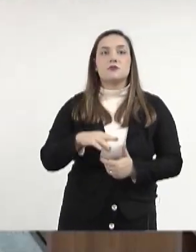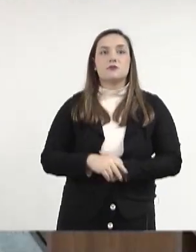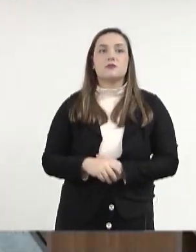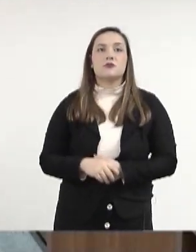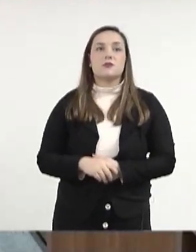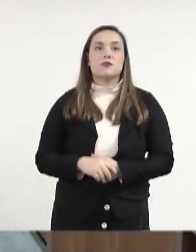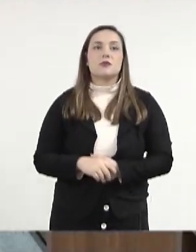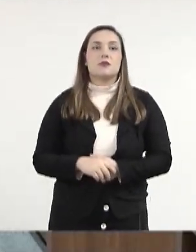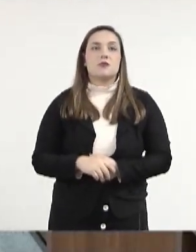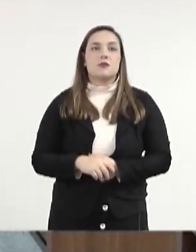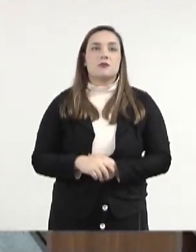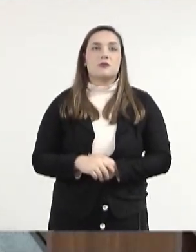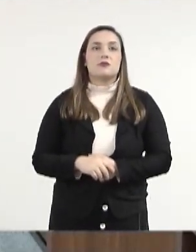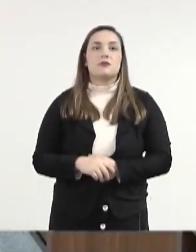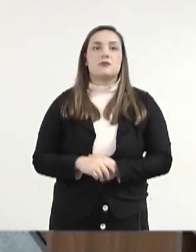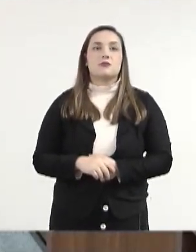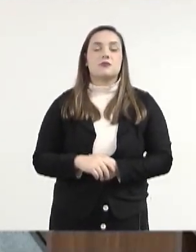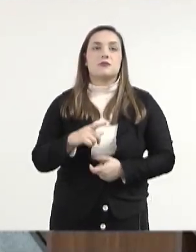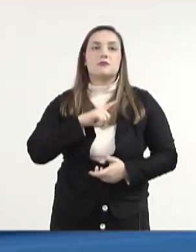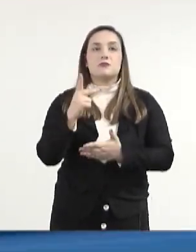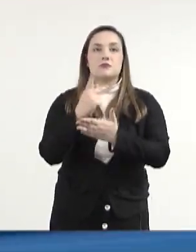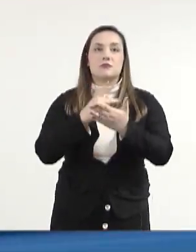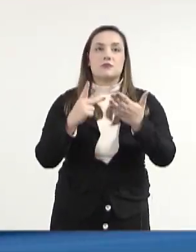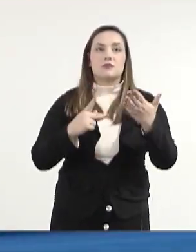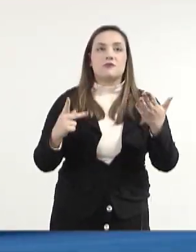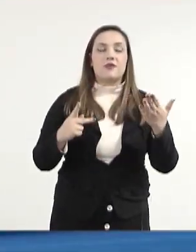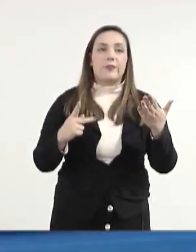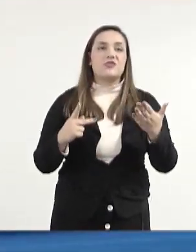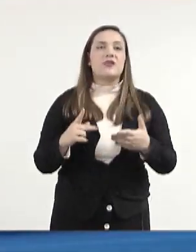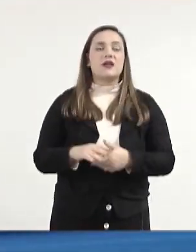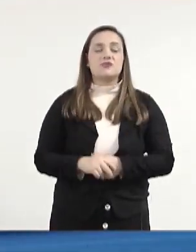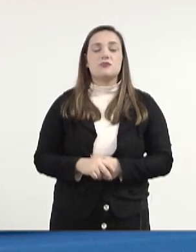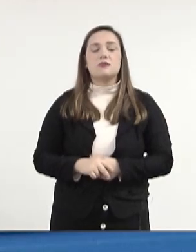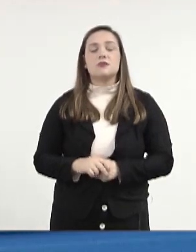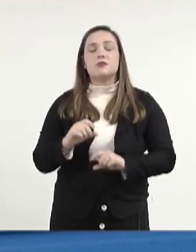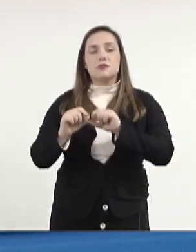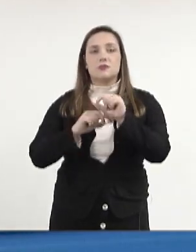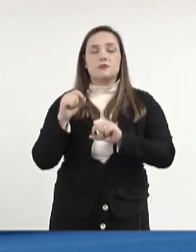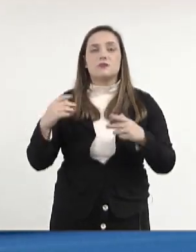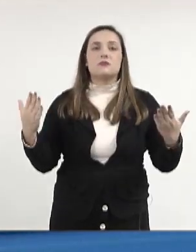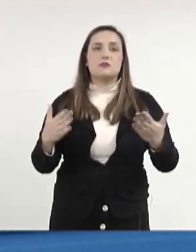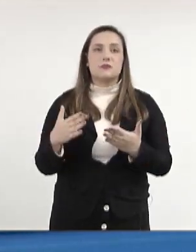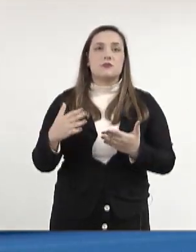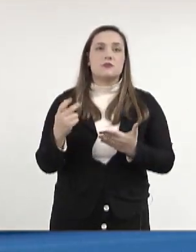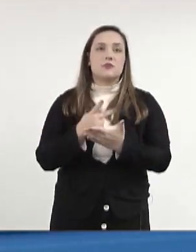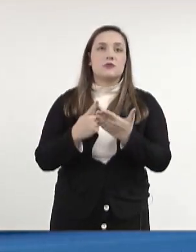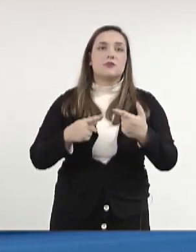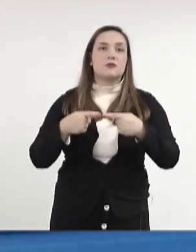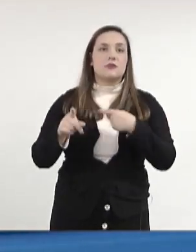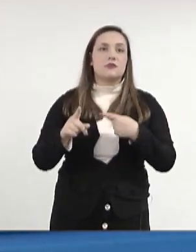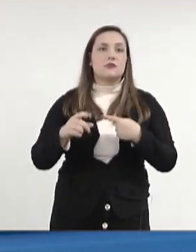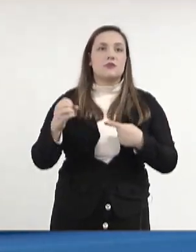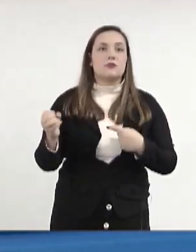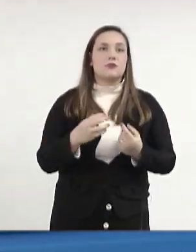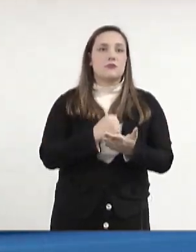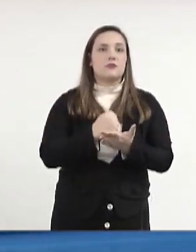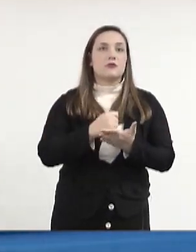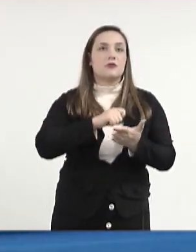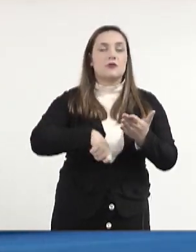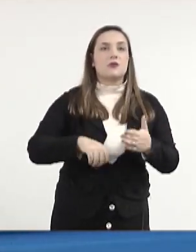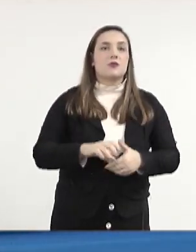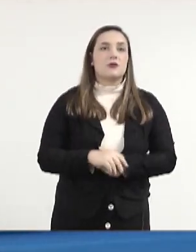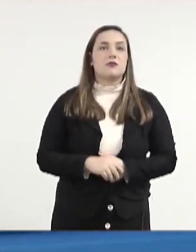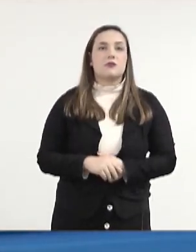tenha dado um parecer contrário à repactuação. Então, deveria ter dito isso lá